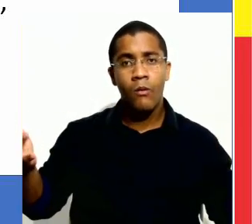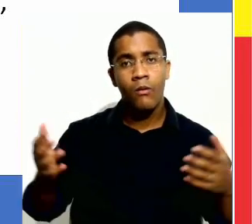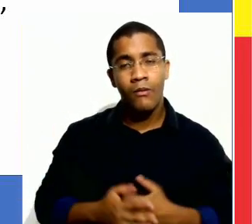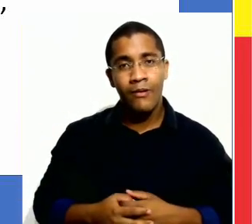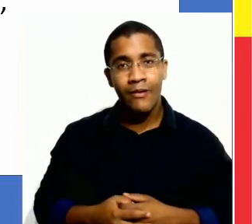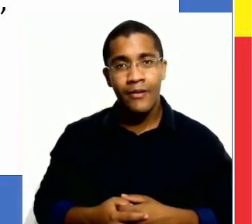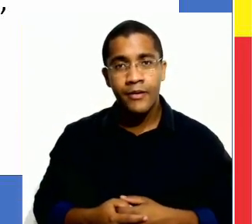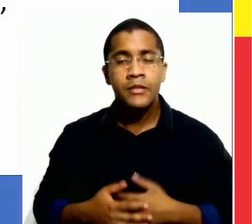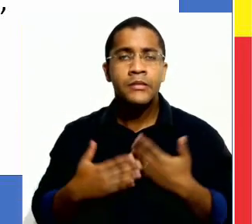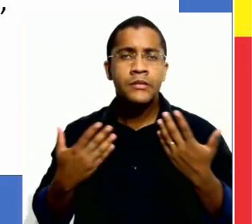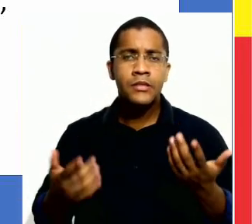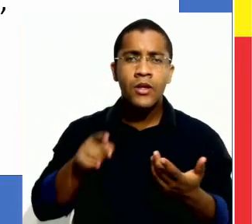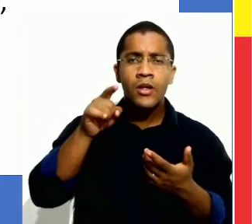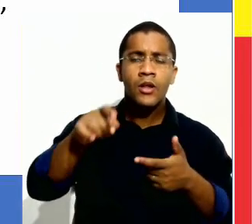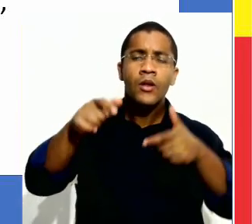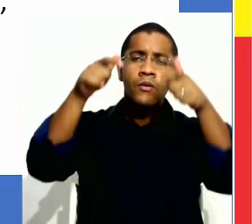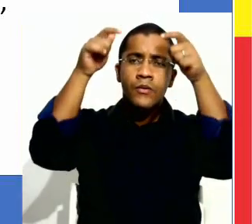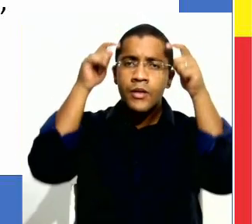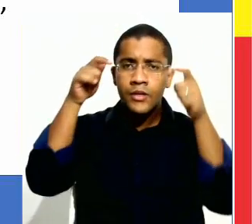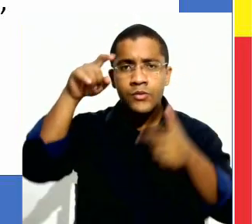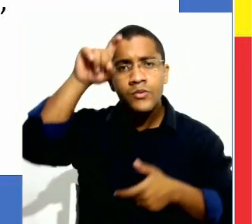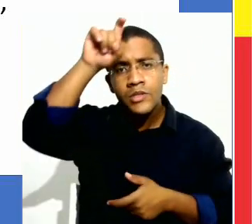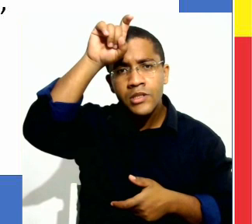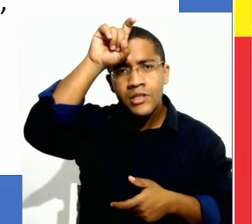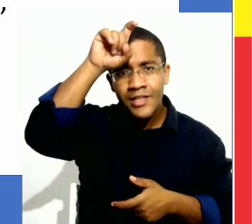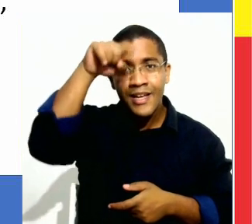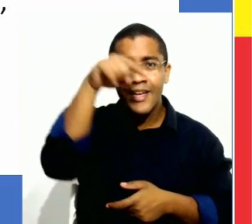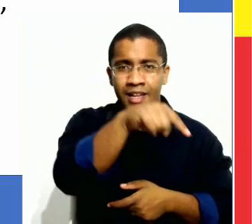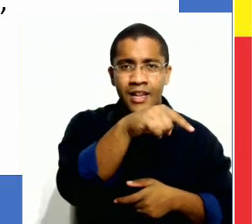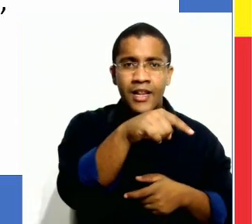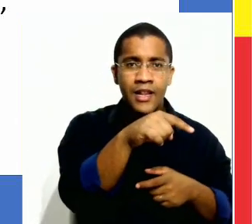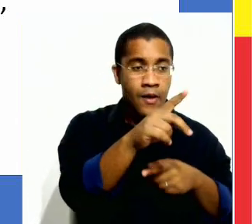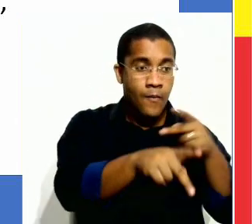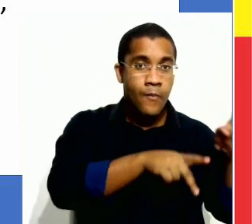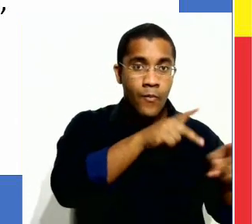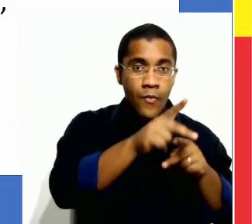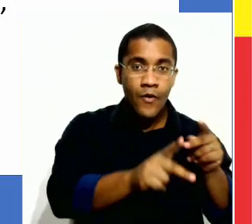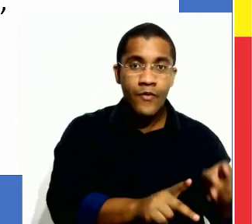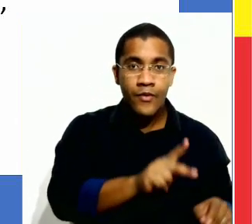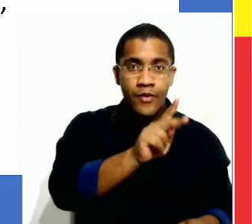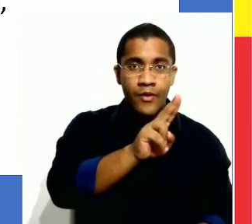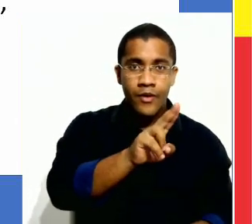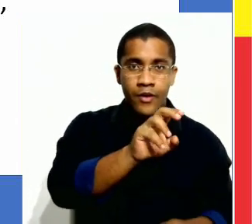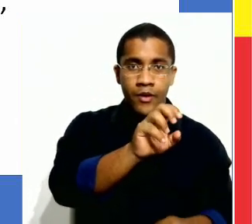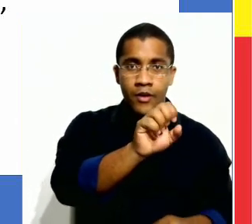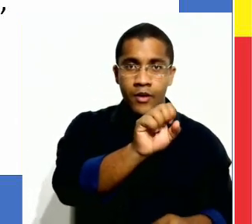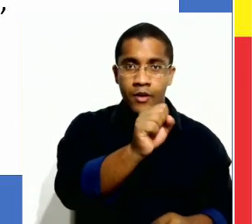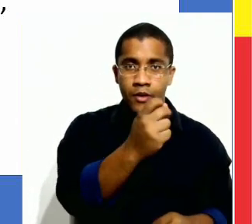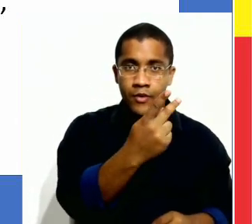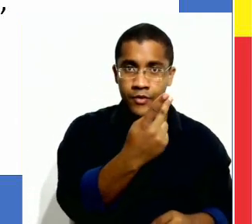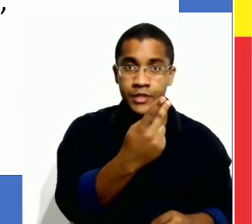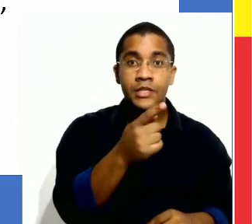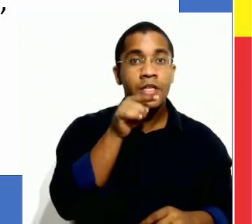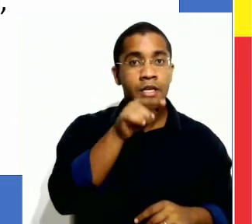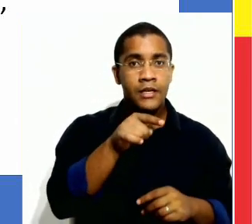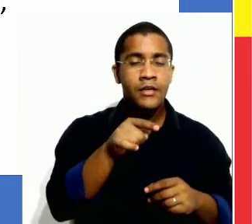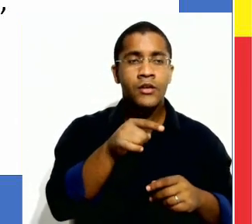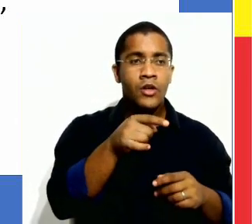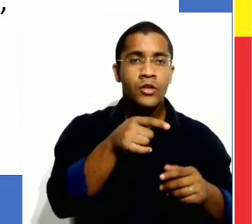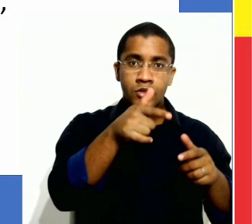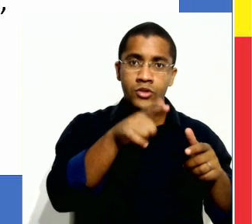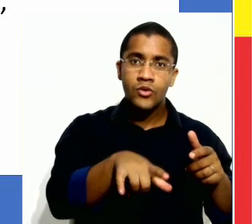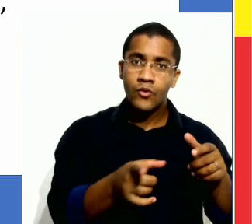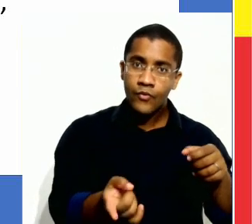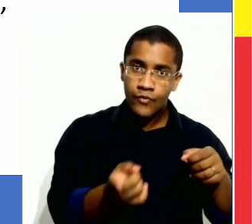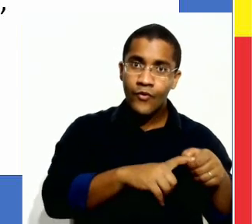Então, após o domínio egípcio, a civilização cuxita renasceu aos redores